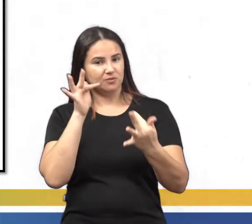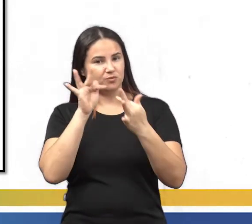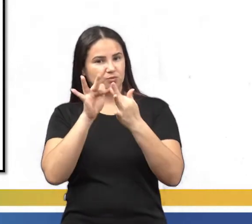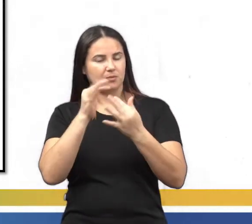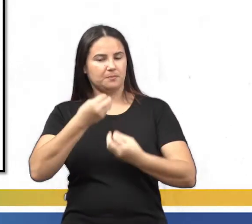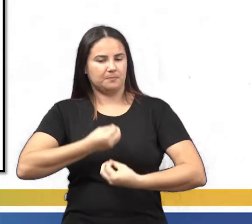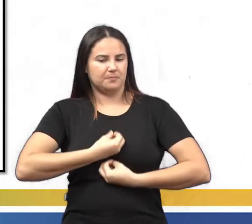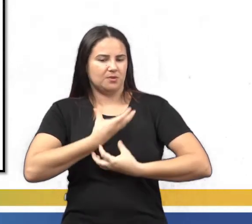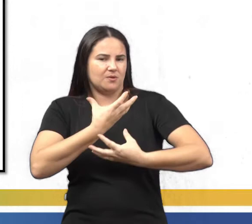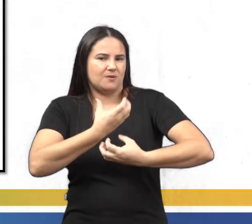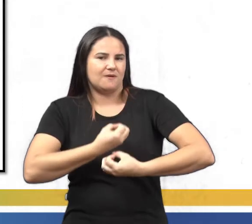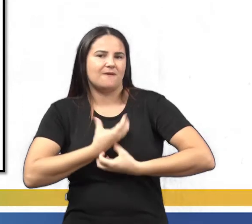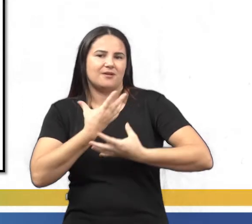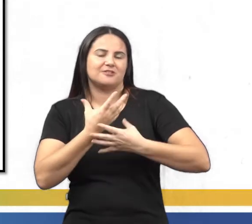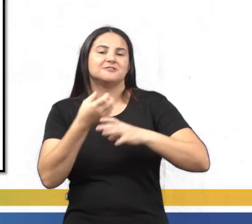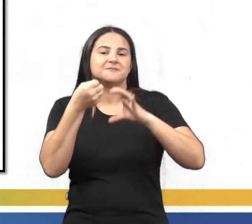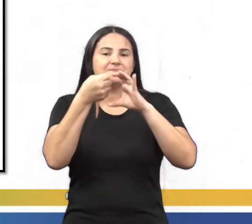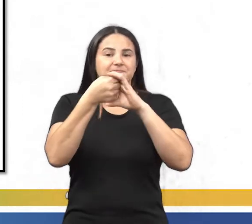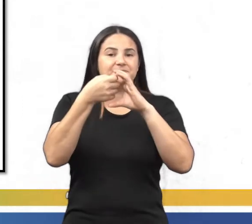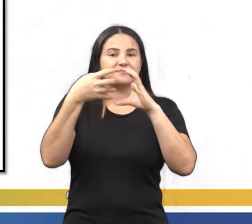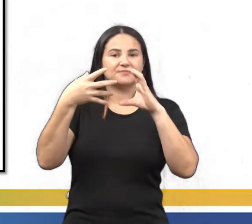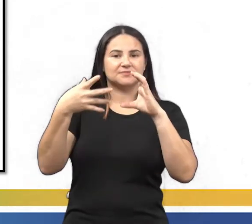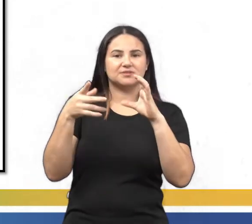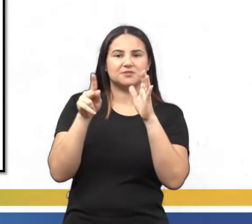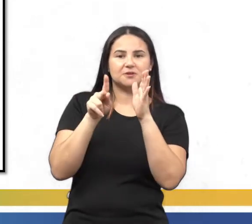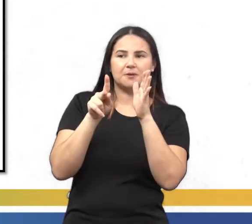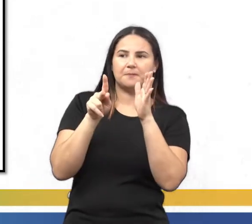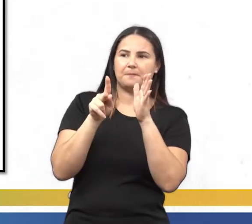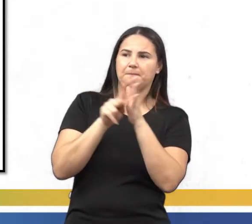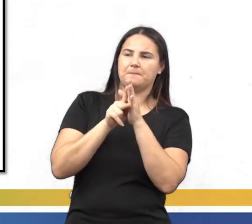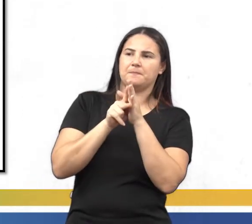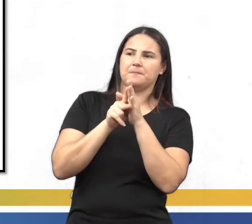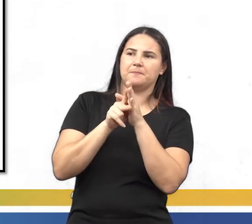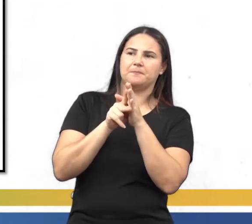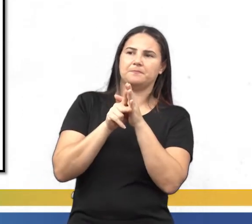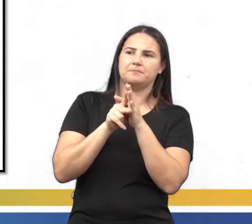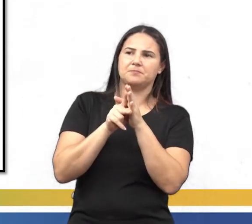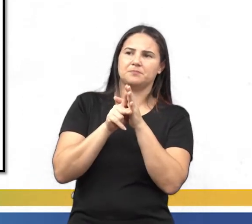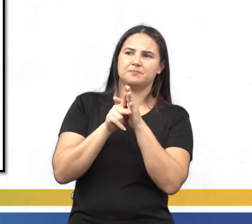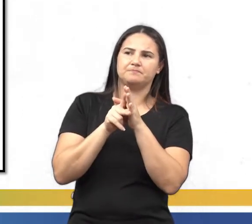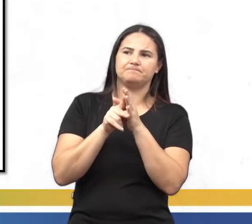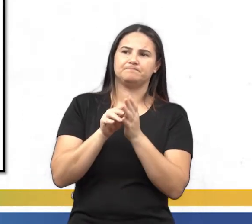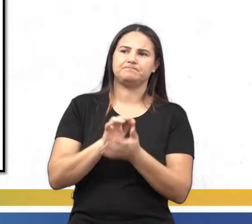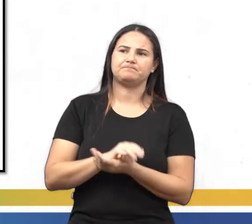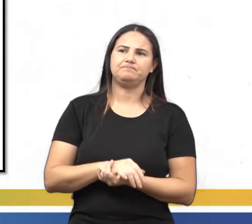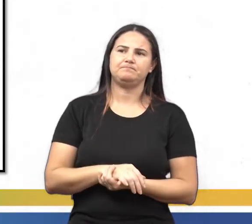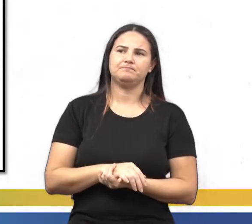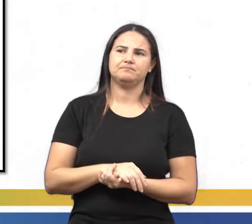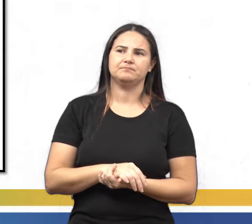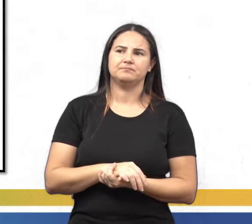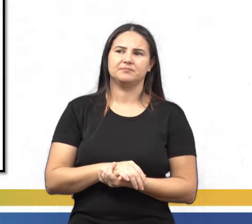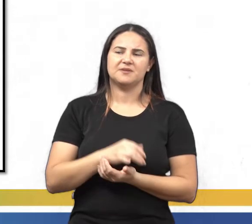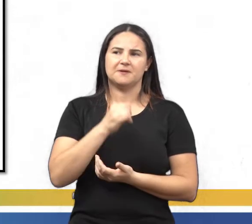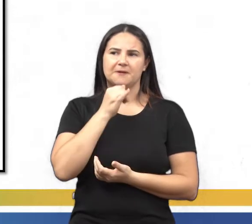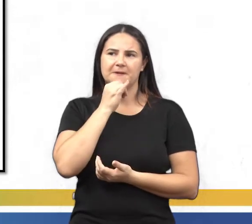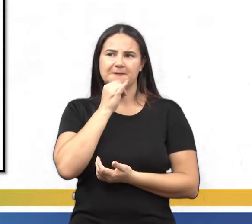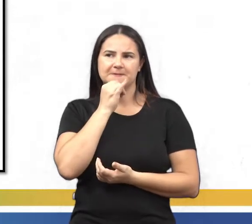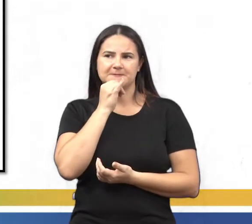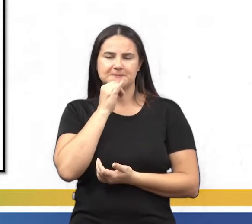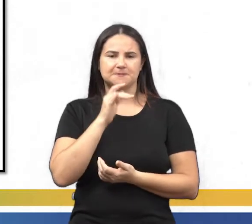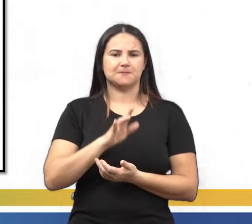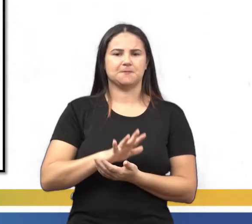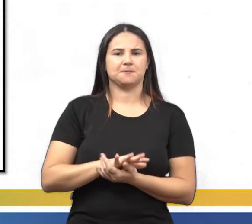Ela é característica das obras literárias, que possui como marca a utilização do sentido conotativo